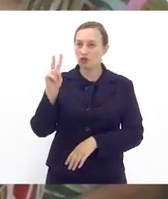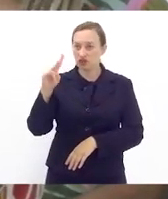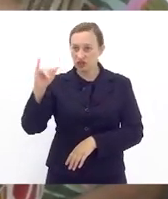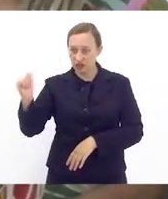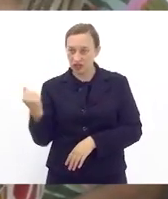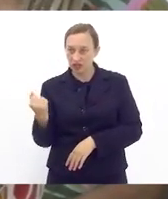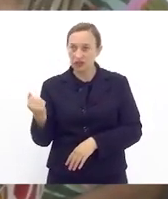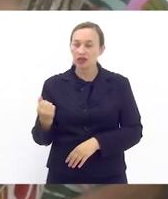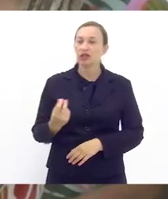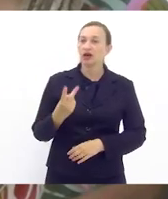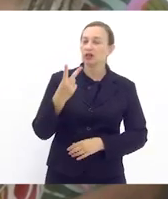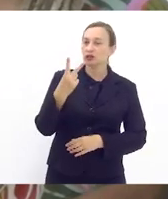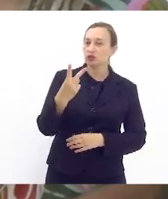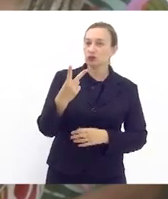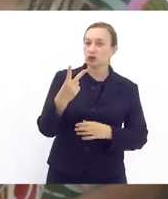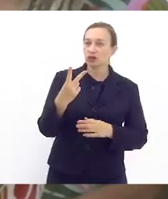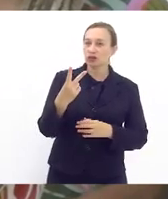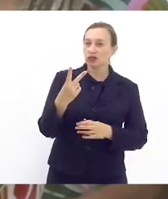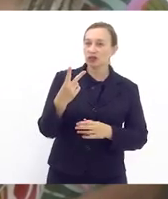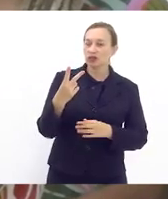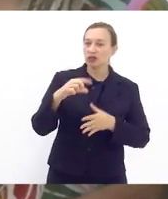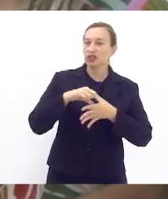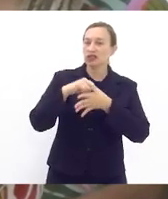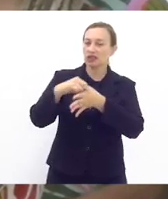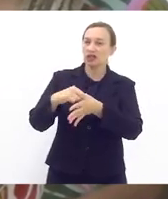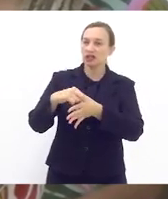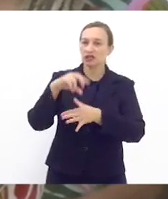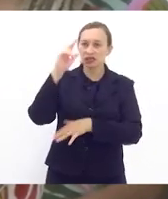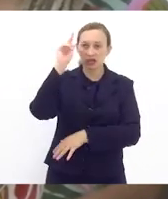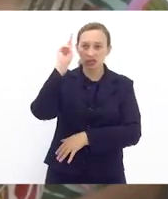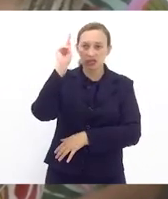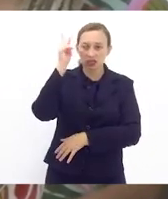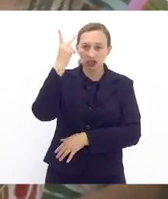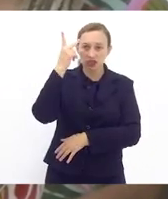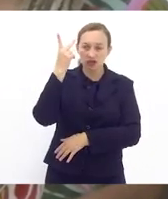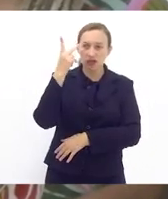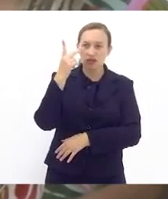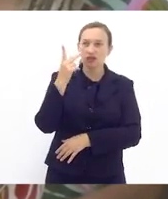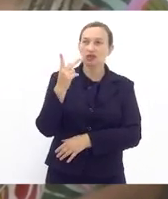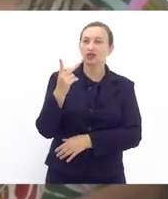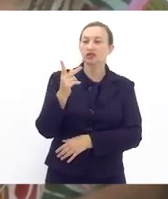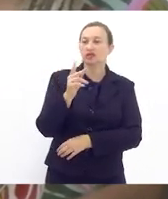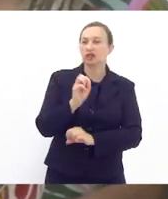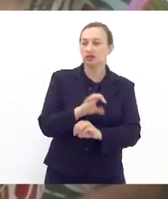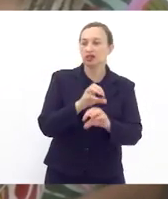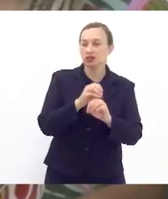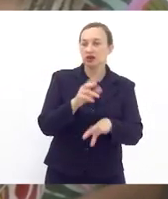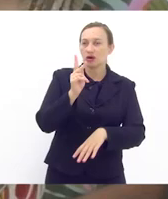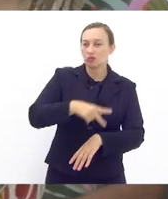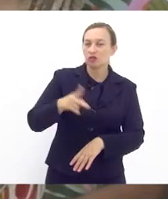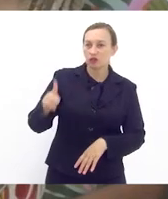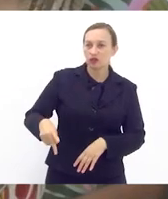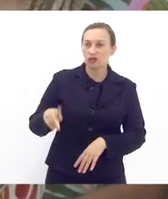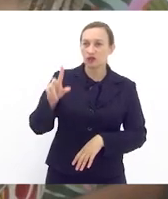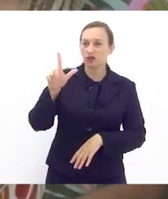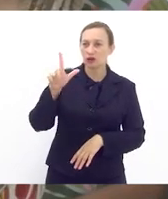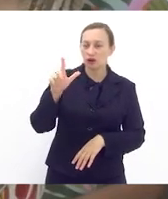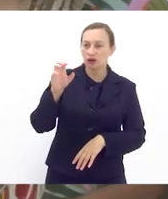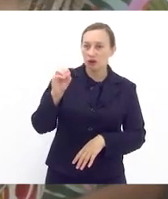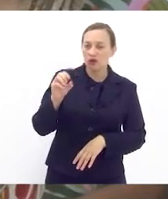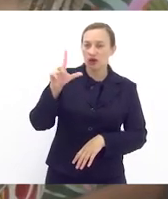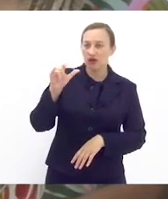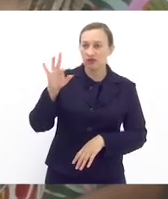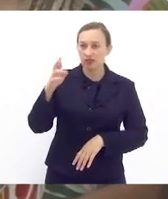há duas lideranças históricas da educação professor Sérgio Oliveira e também o professor e ex-deputado desta casa